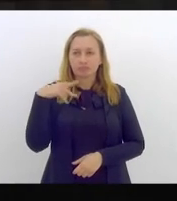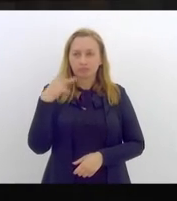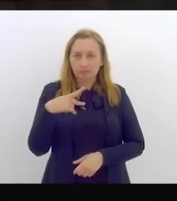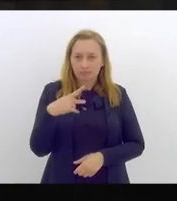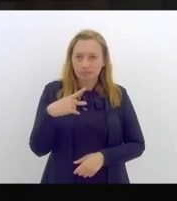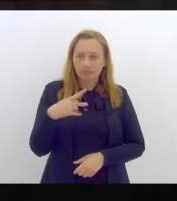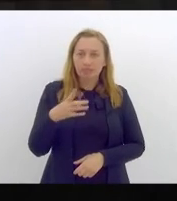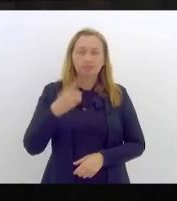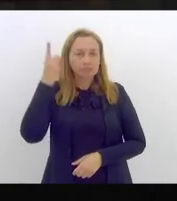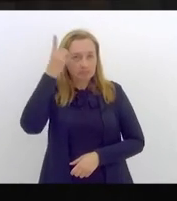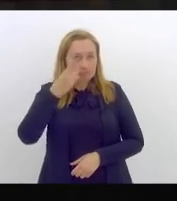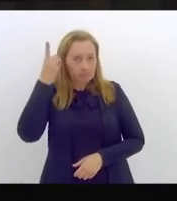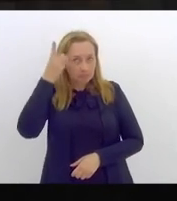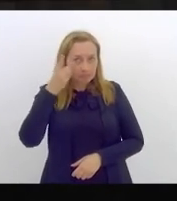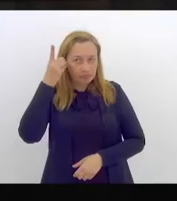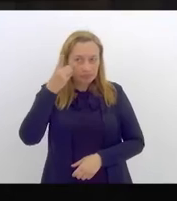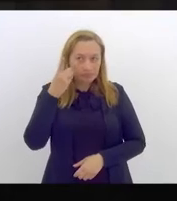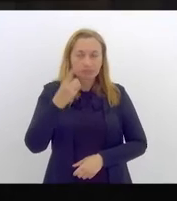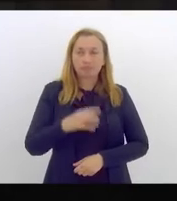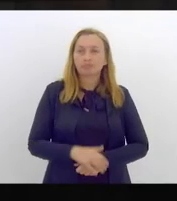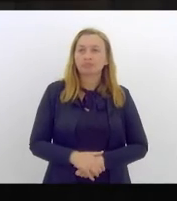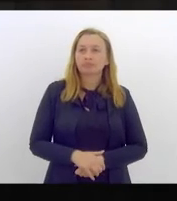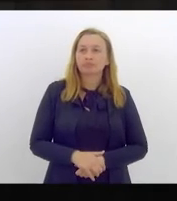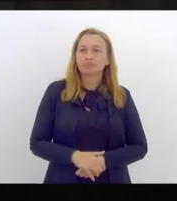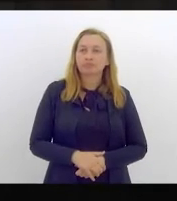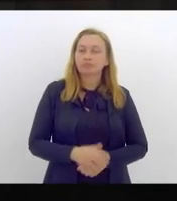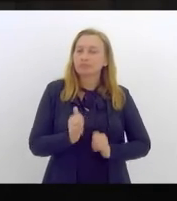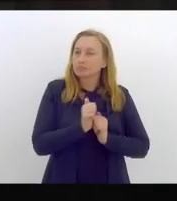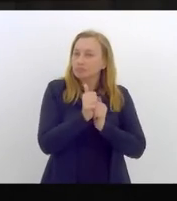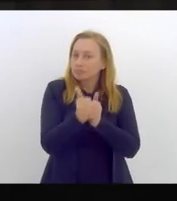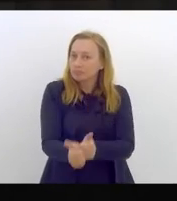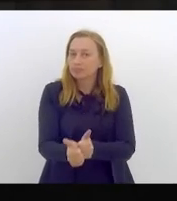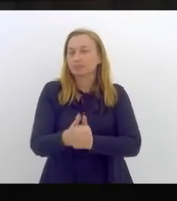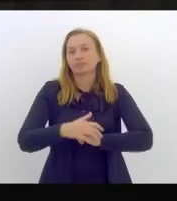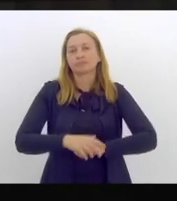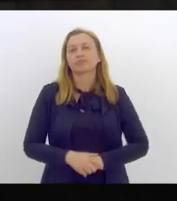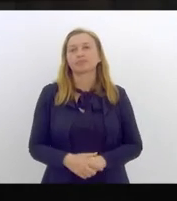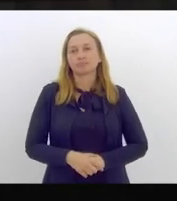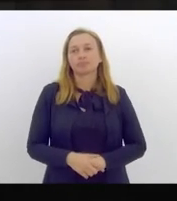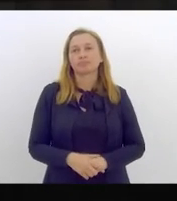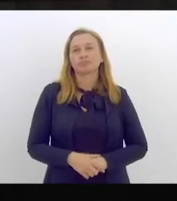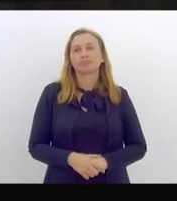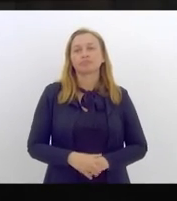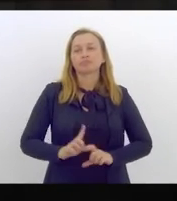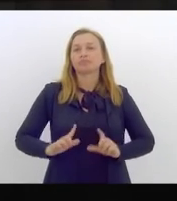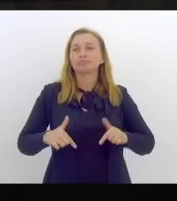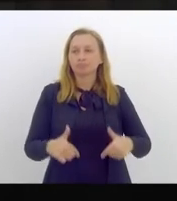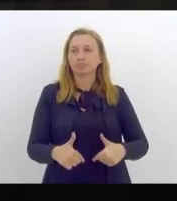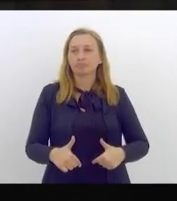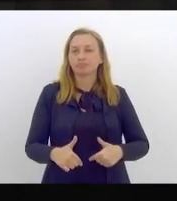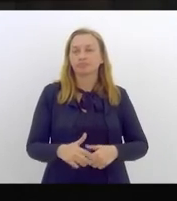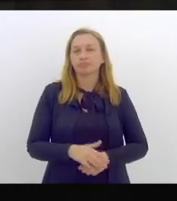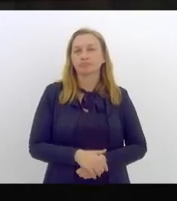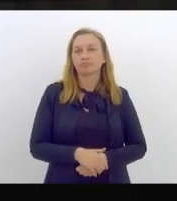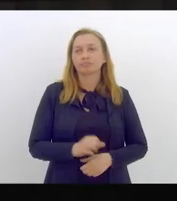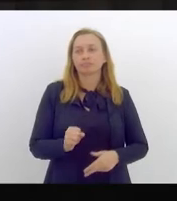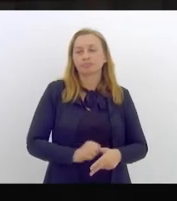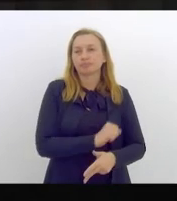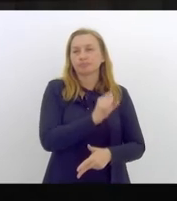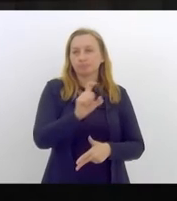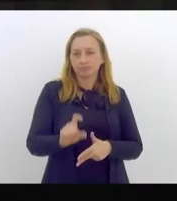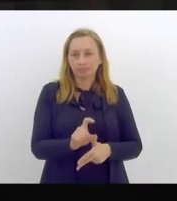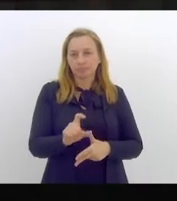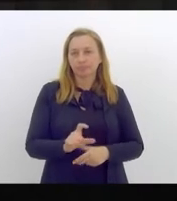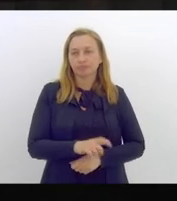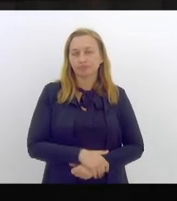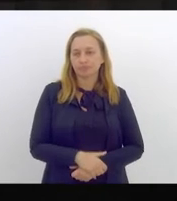como deputado, como legislador, acompanhar as ações do Poder